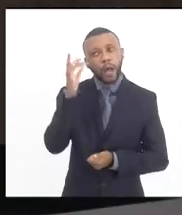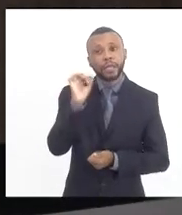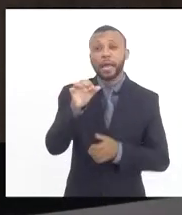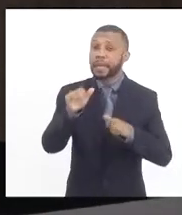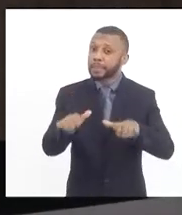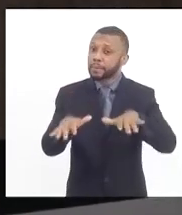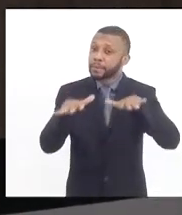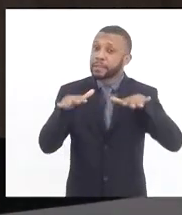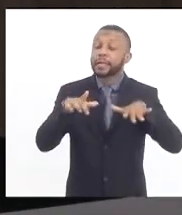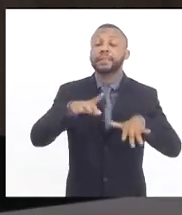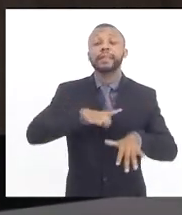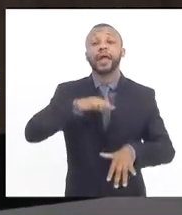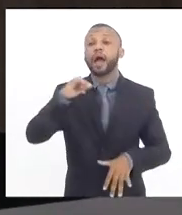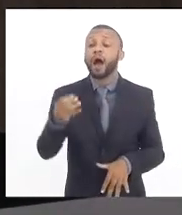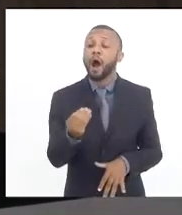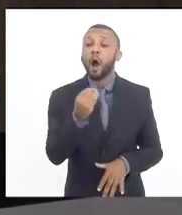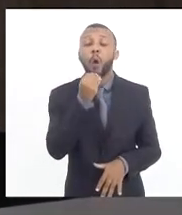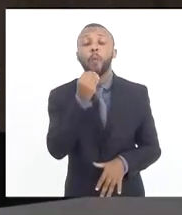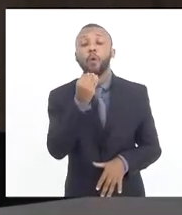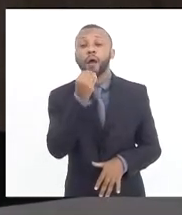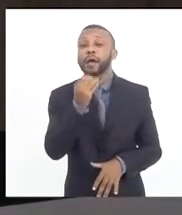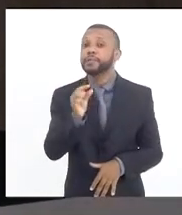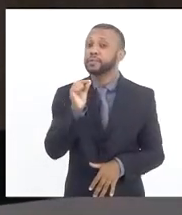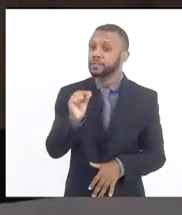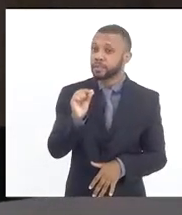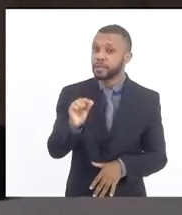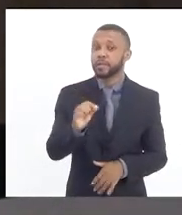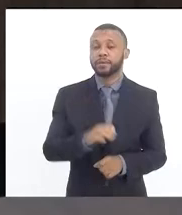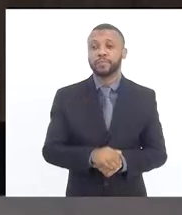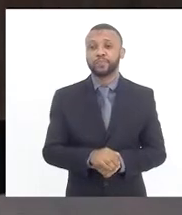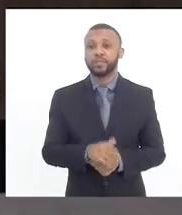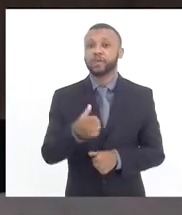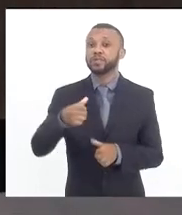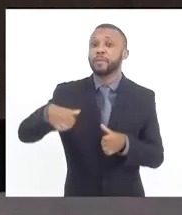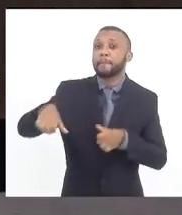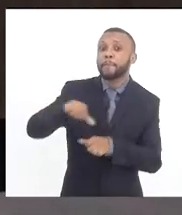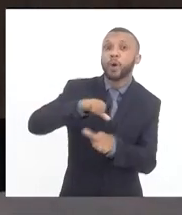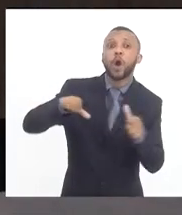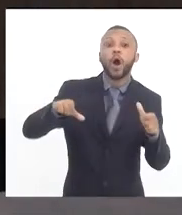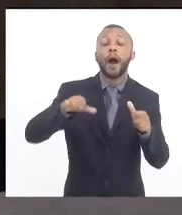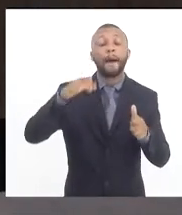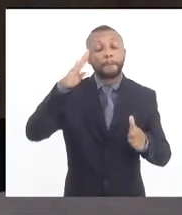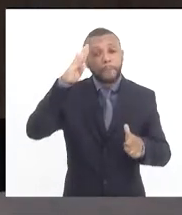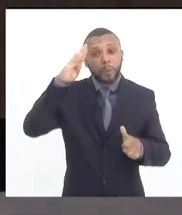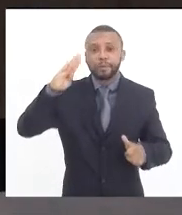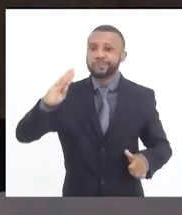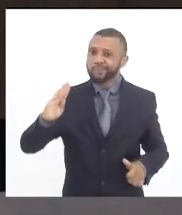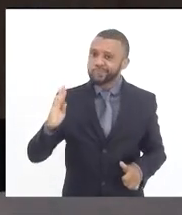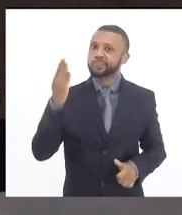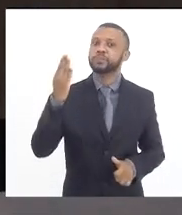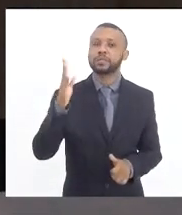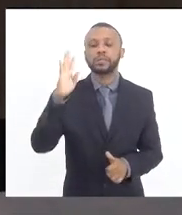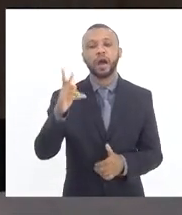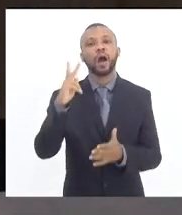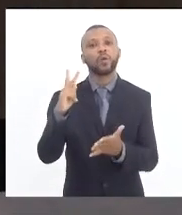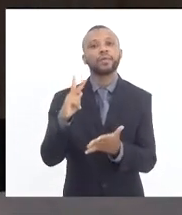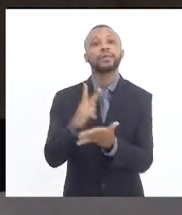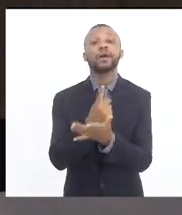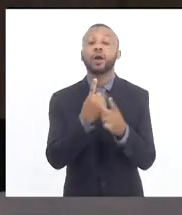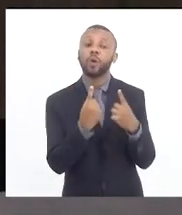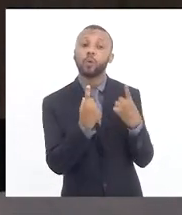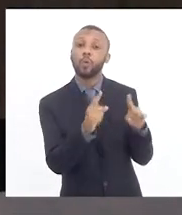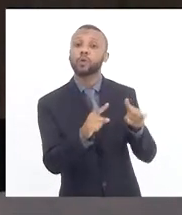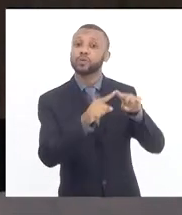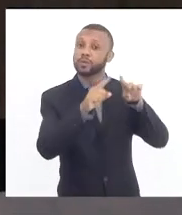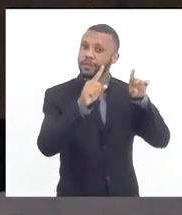ele tem a oportunidade de desfazer a maior traição que já aconteceu contra o